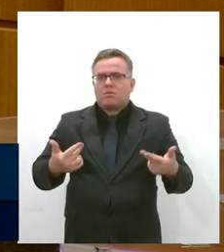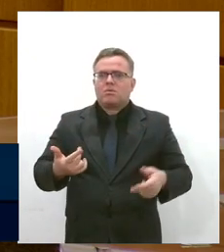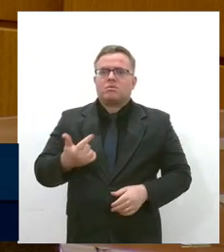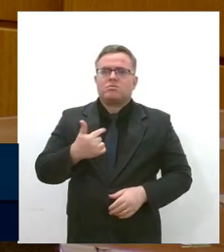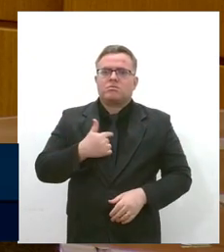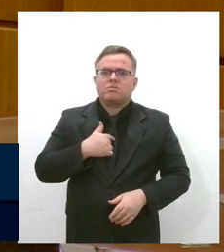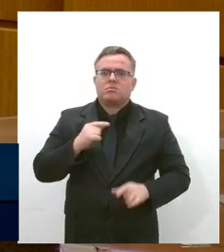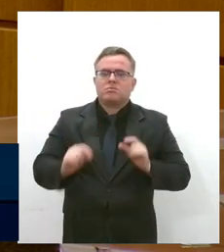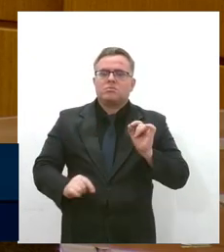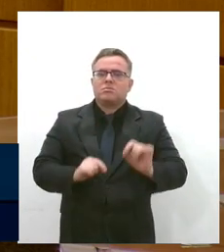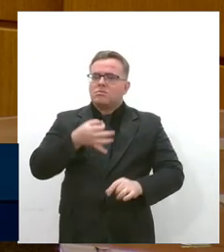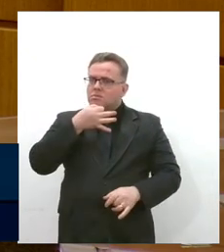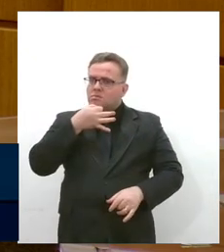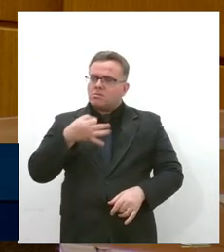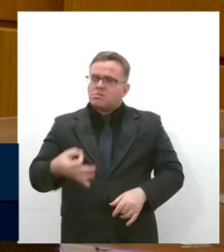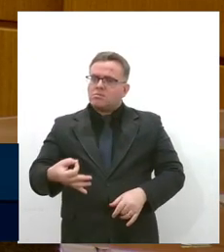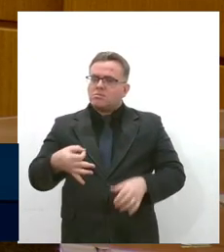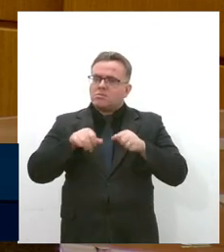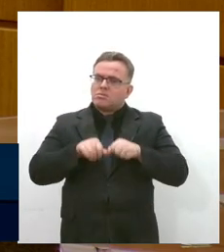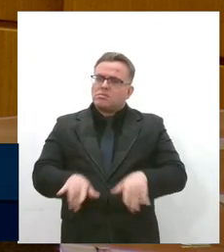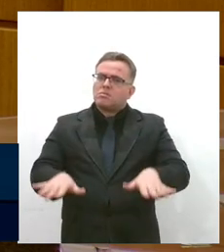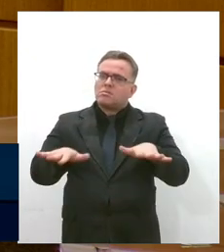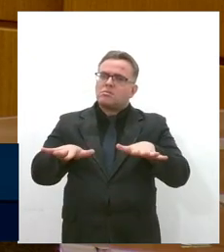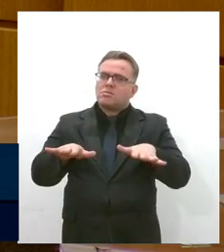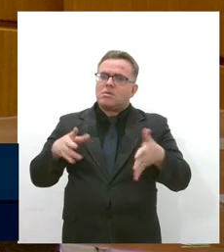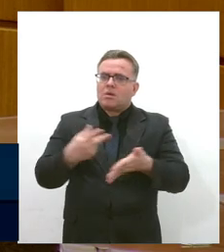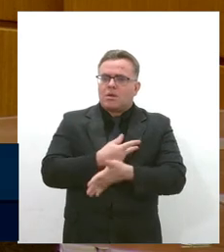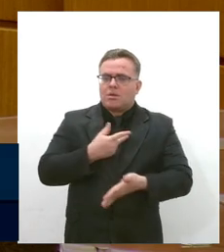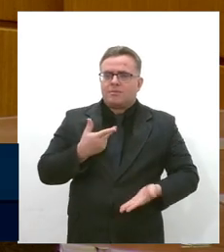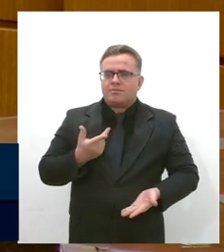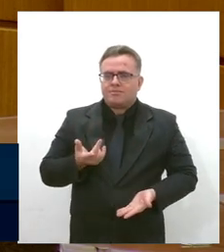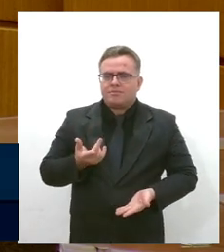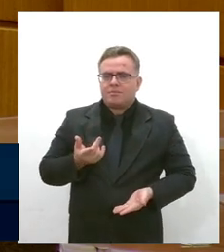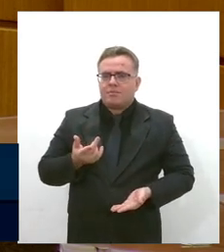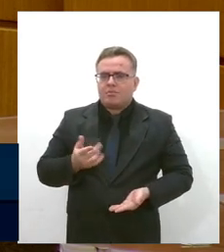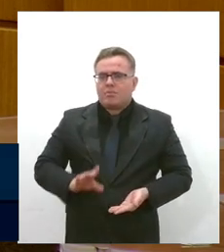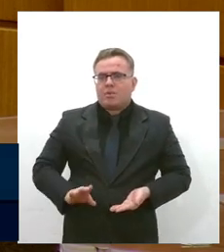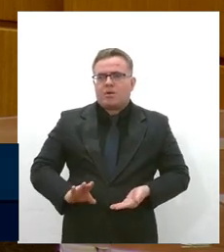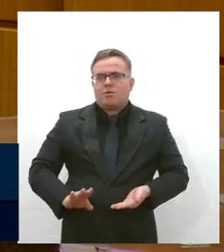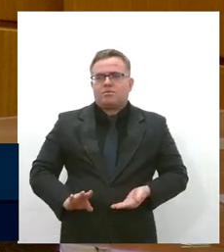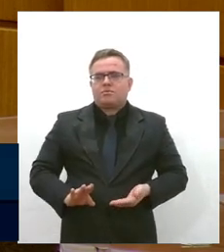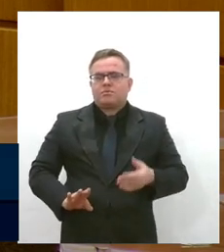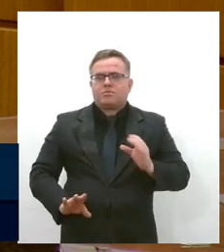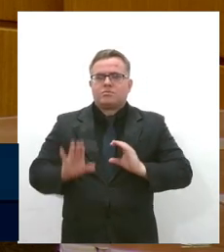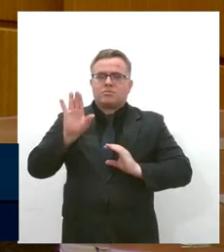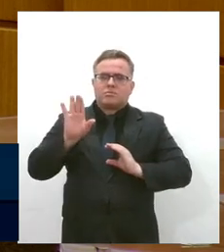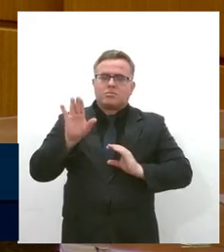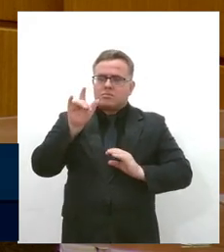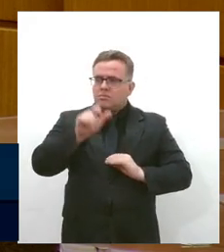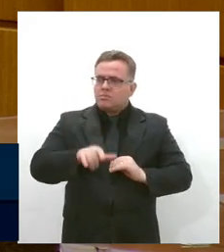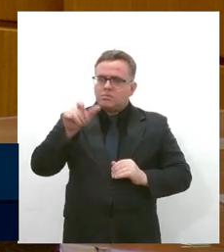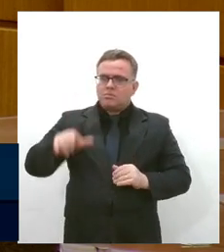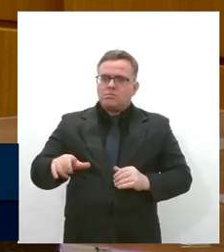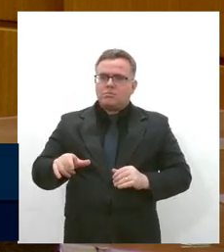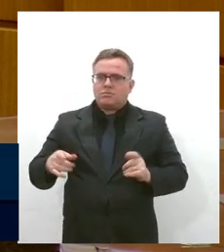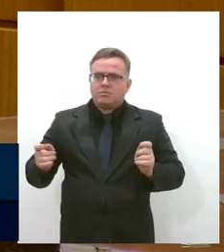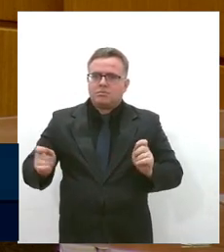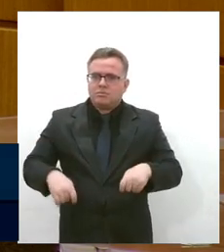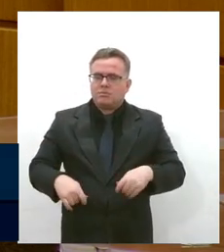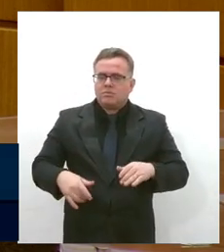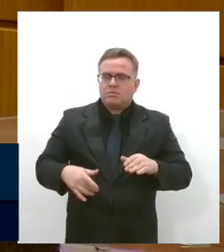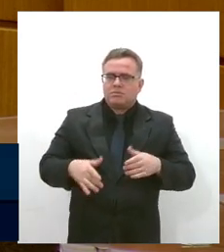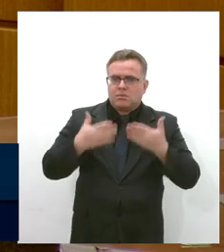polarização, os candidatos deveriam apresentar as propostas